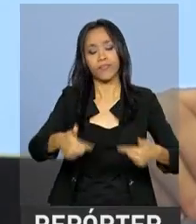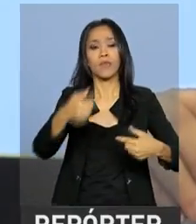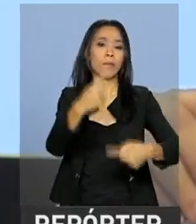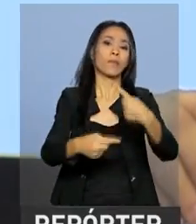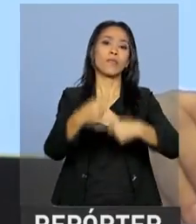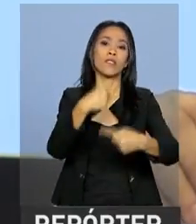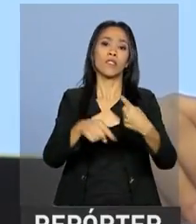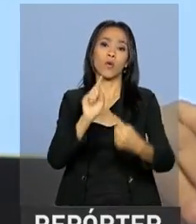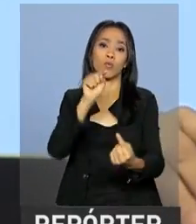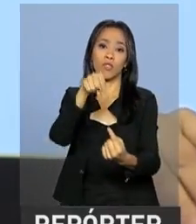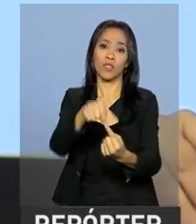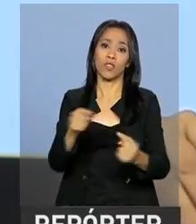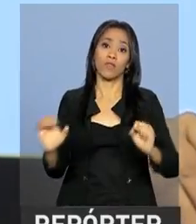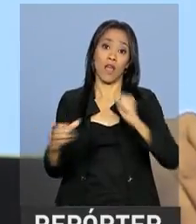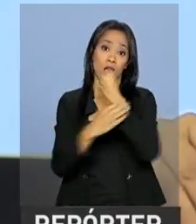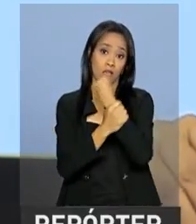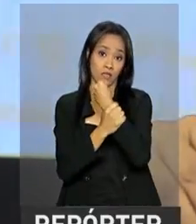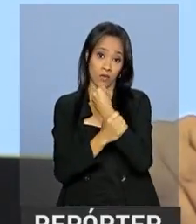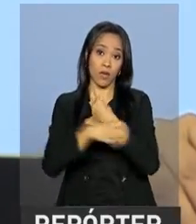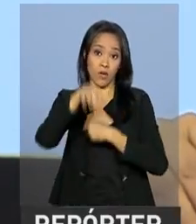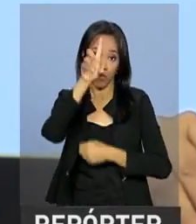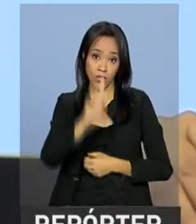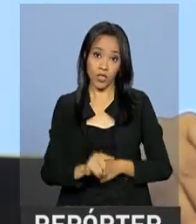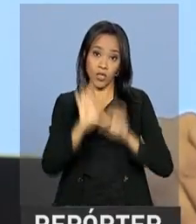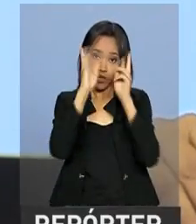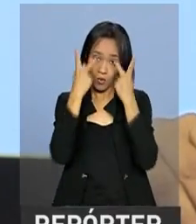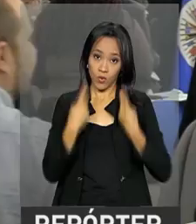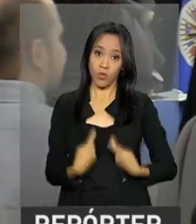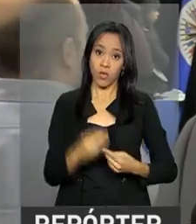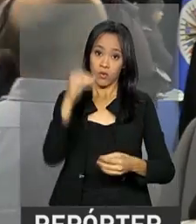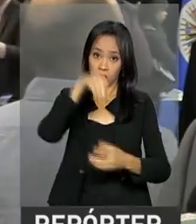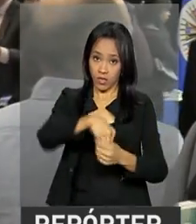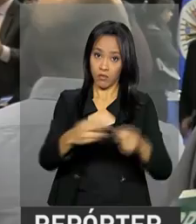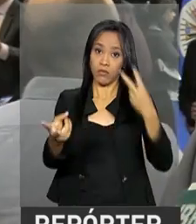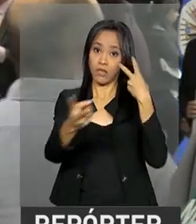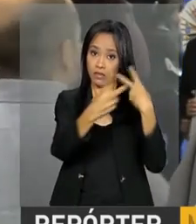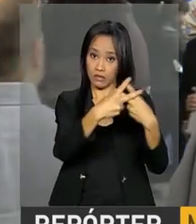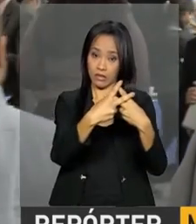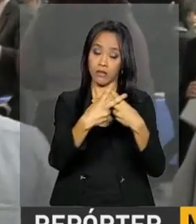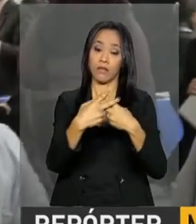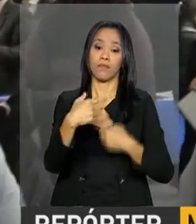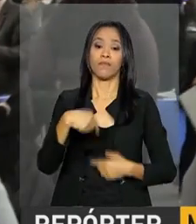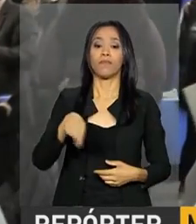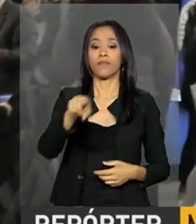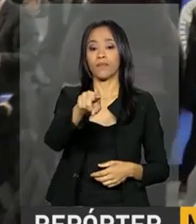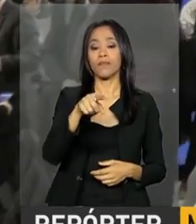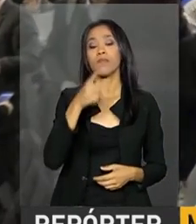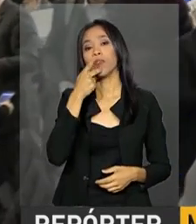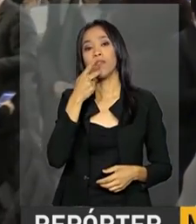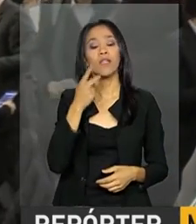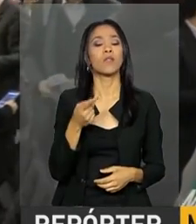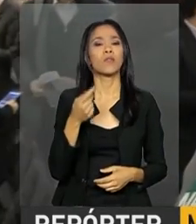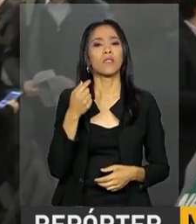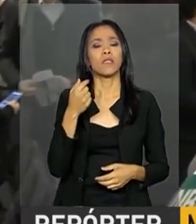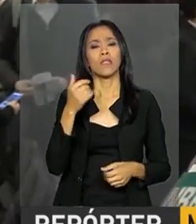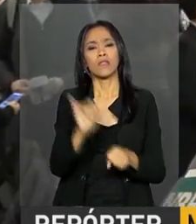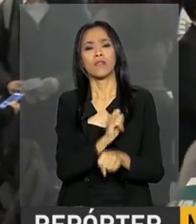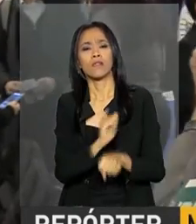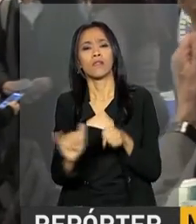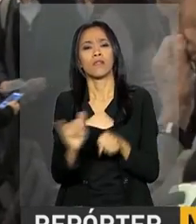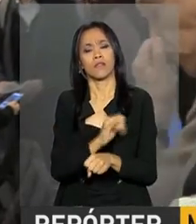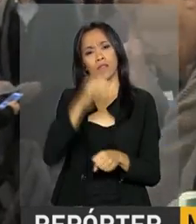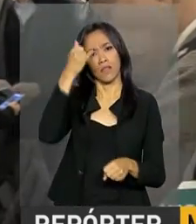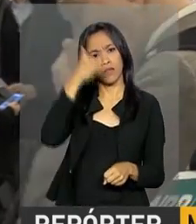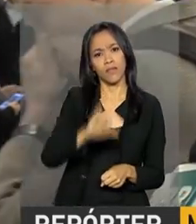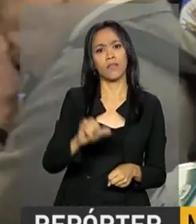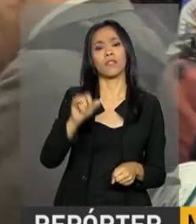para aumentar as garantias de direitos humanos no sistema carcerário. Ações que visam evitar o ingresso,